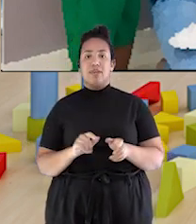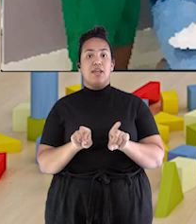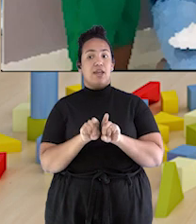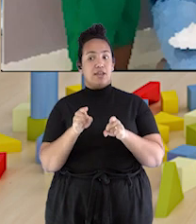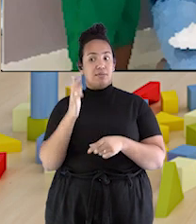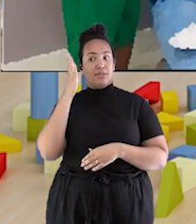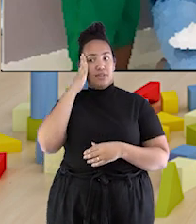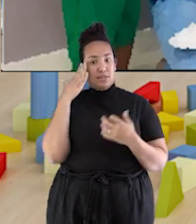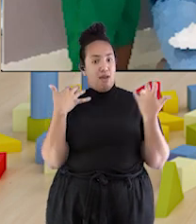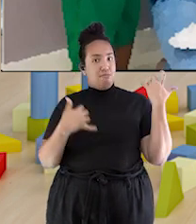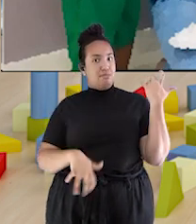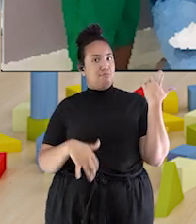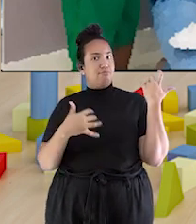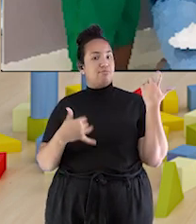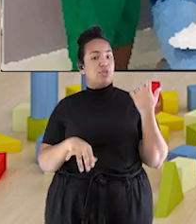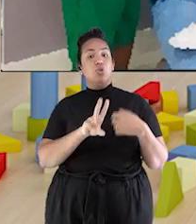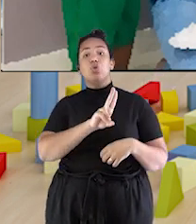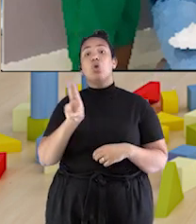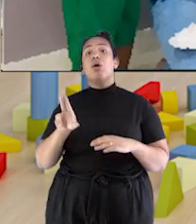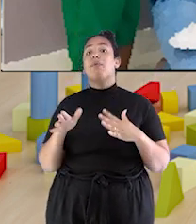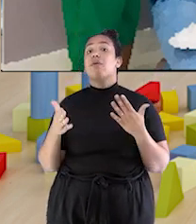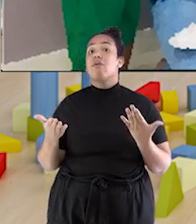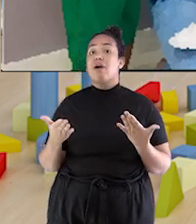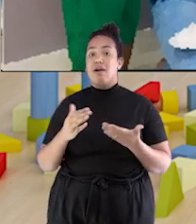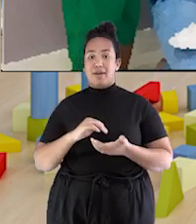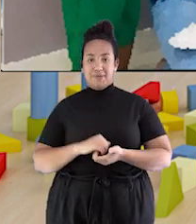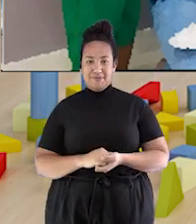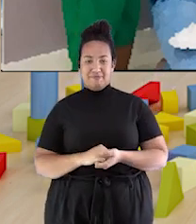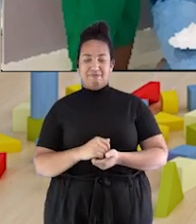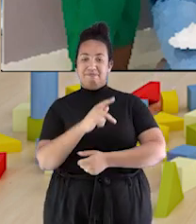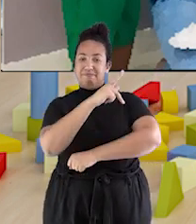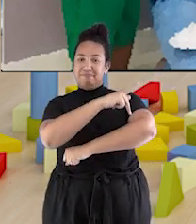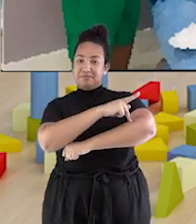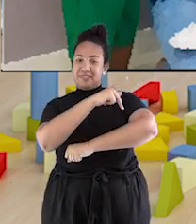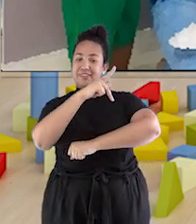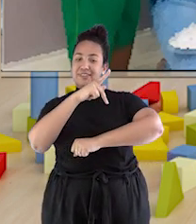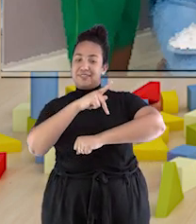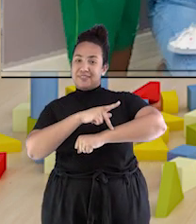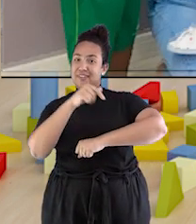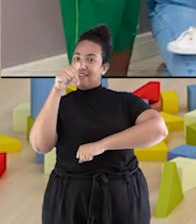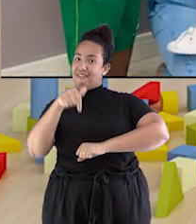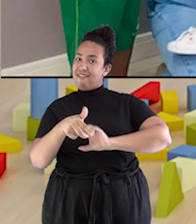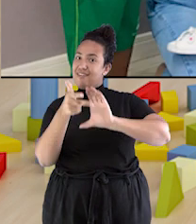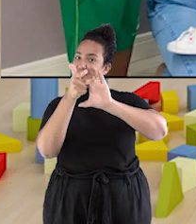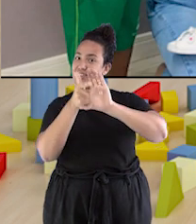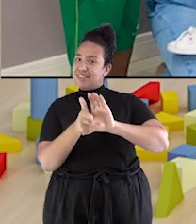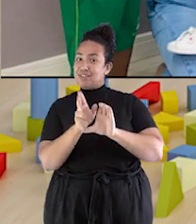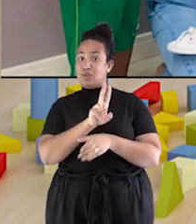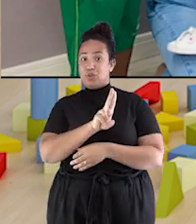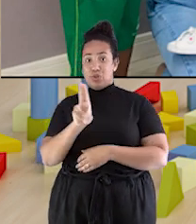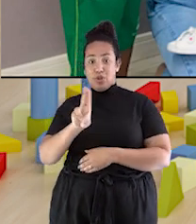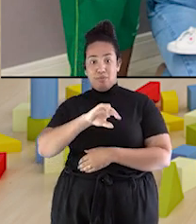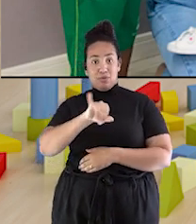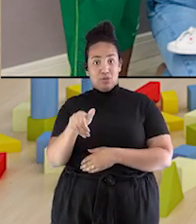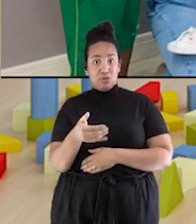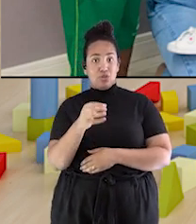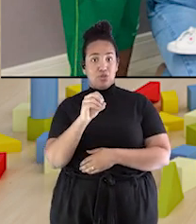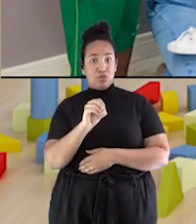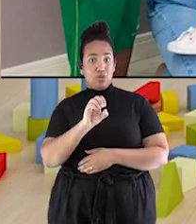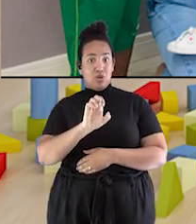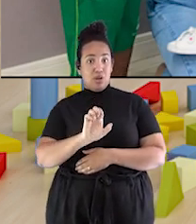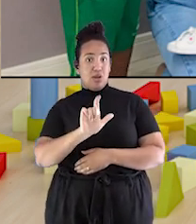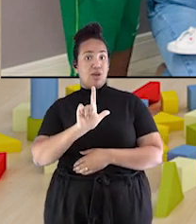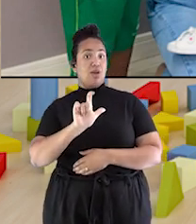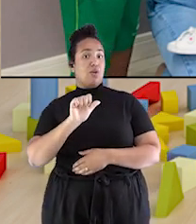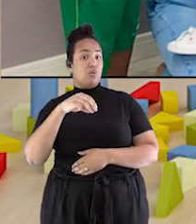violão, ukulele também. Sabe o nome? É a nossa pedagoga aqui do Centro de Libras. O nome dela é Joelma e